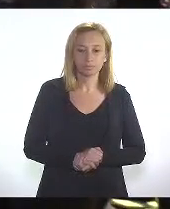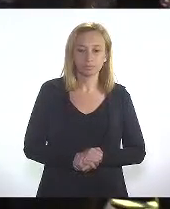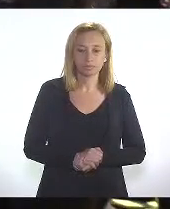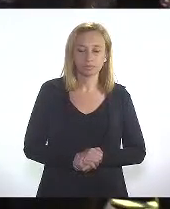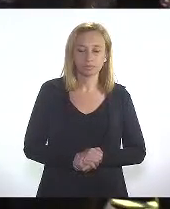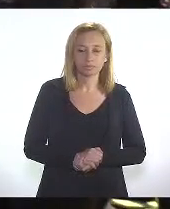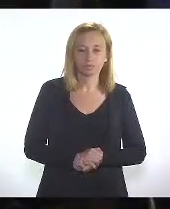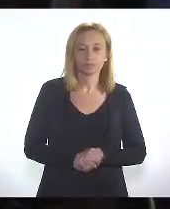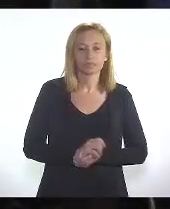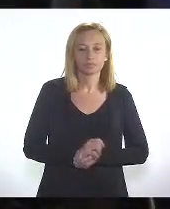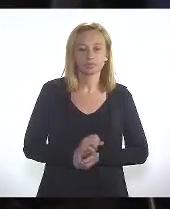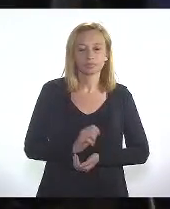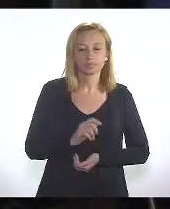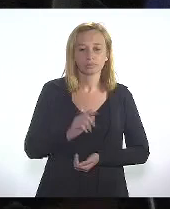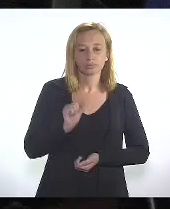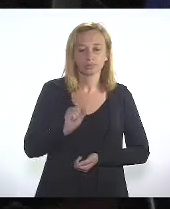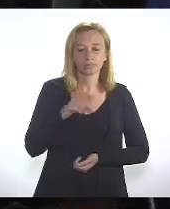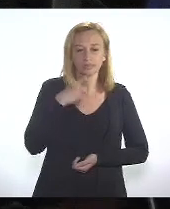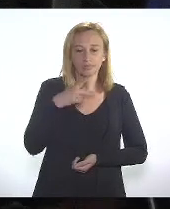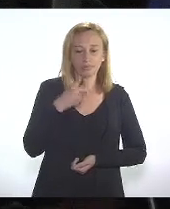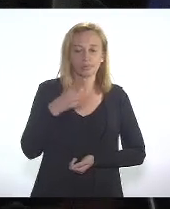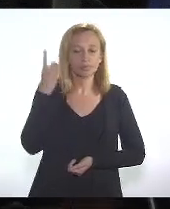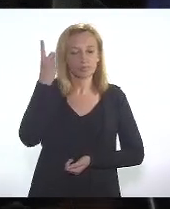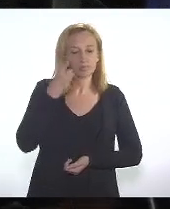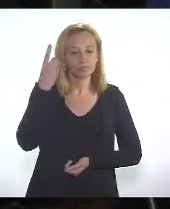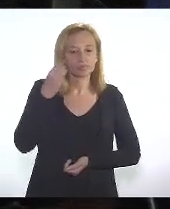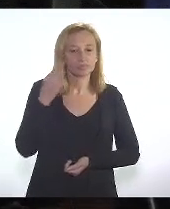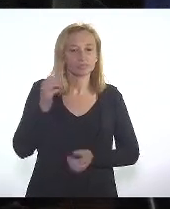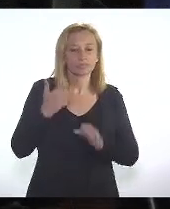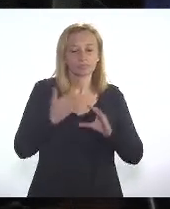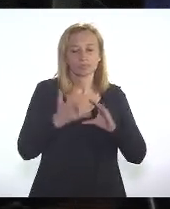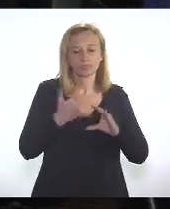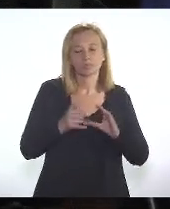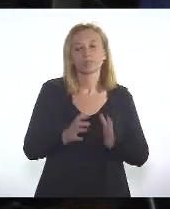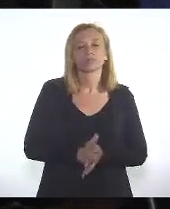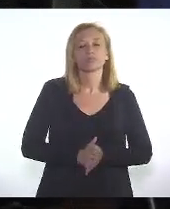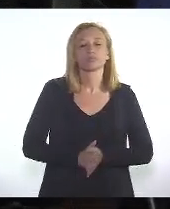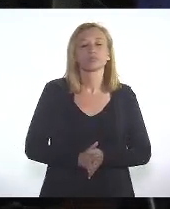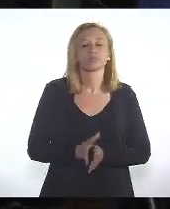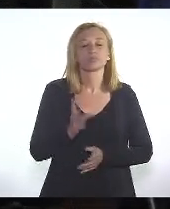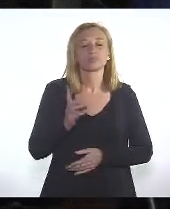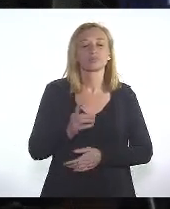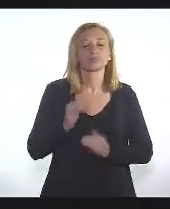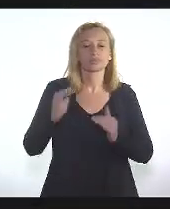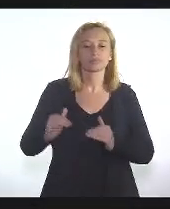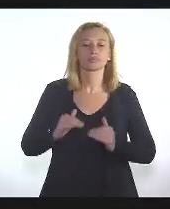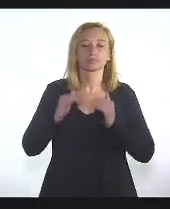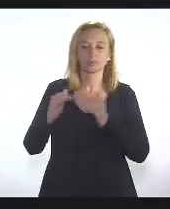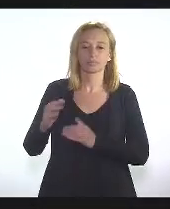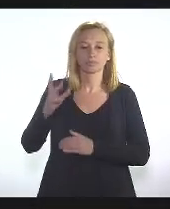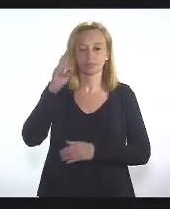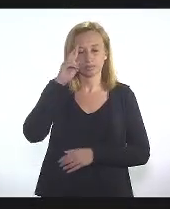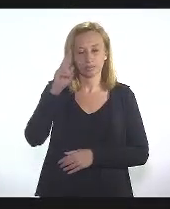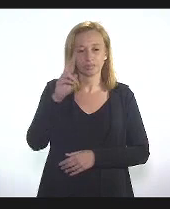Pode dar o parecer, deputada, pelo grupo. Presidência designa o subtenente Bernardo.